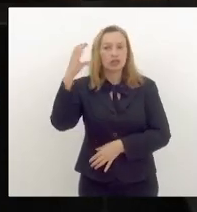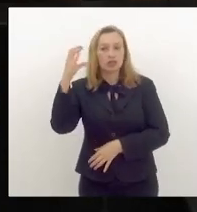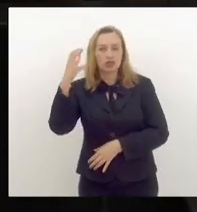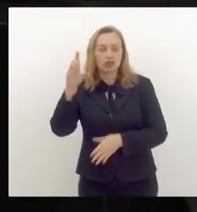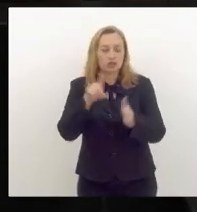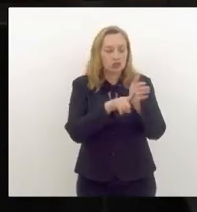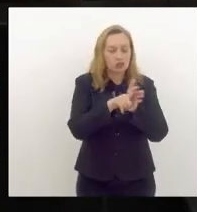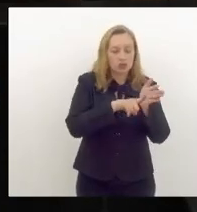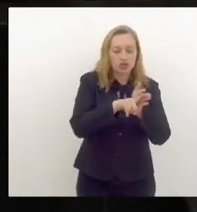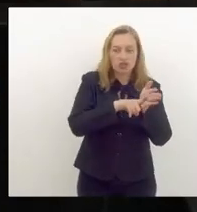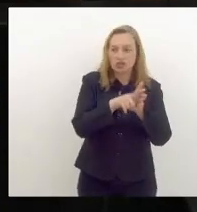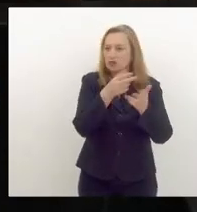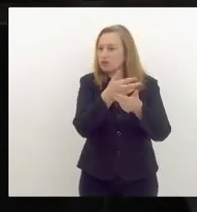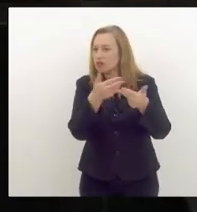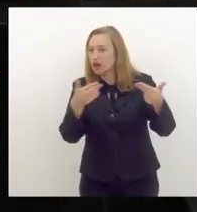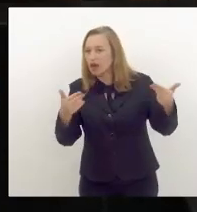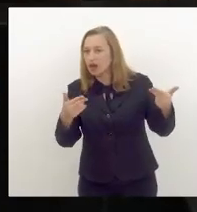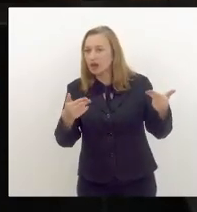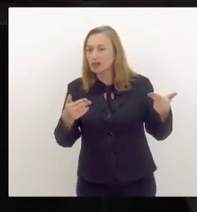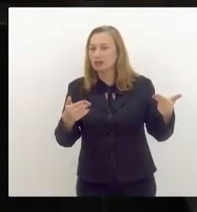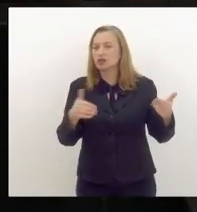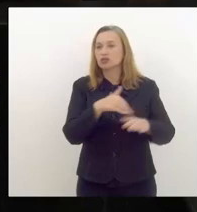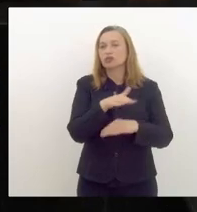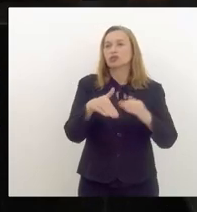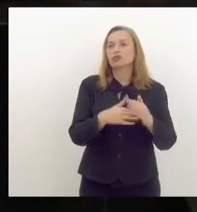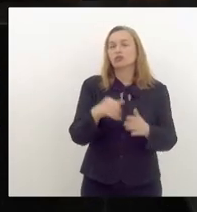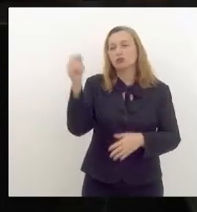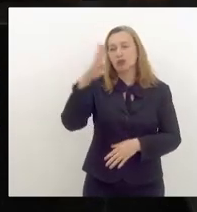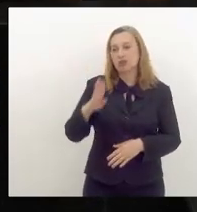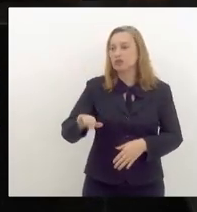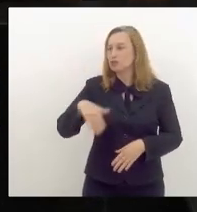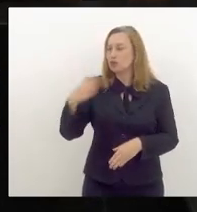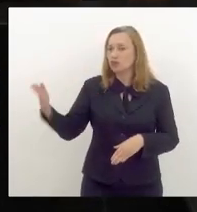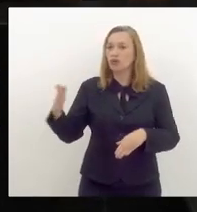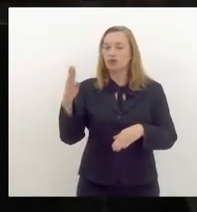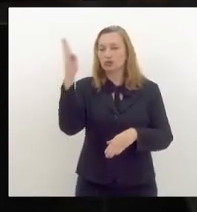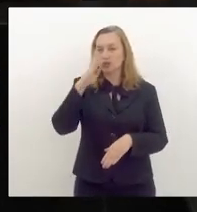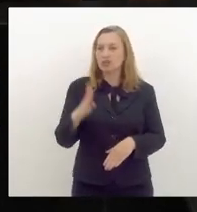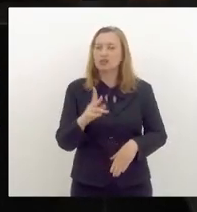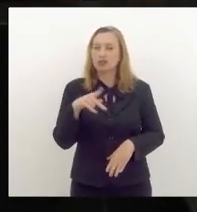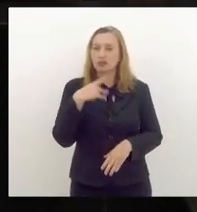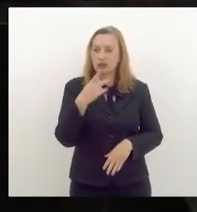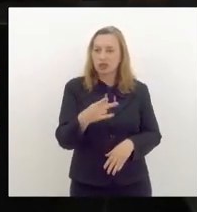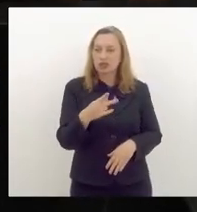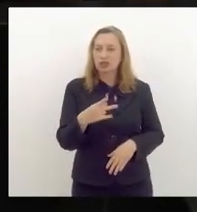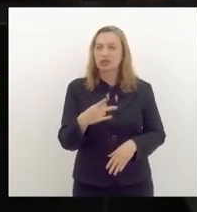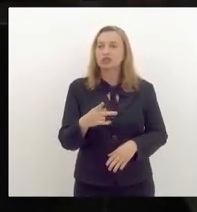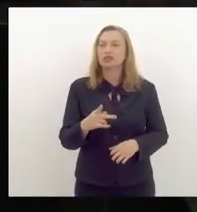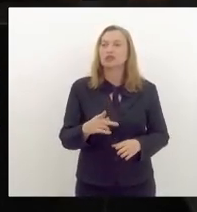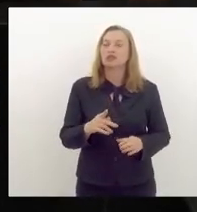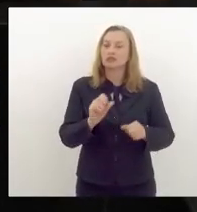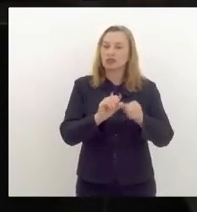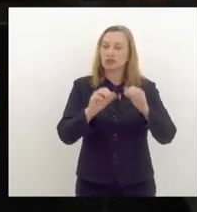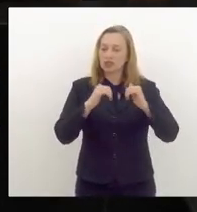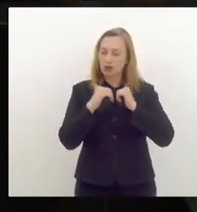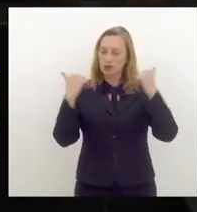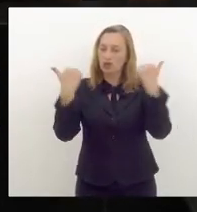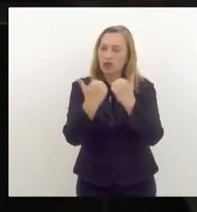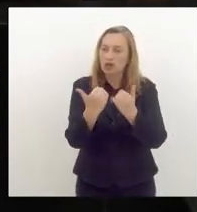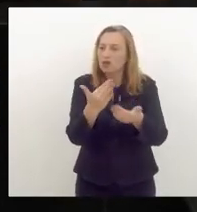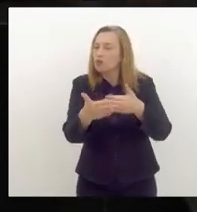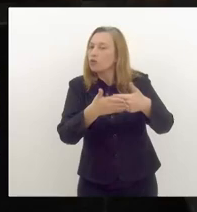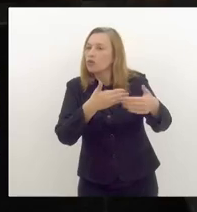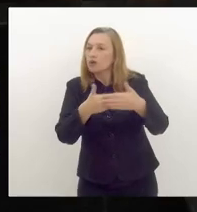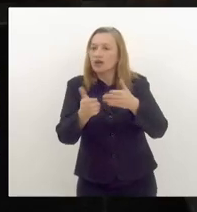pesquisadores e pesquisadoras de todo o Brasil e até de fora do Brasil e eu ressaltei que fazer congressos em qualquer área do